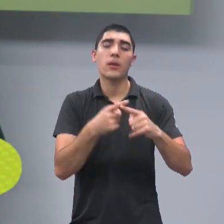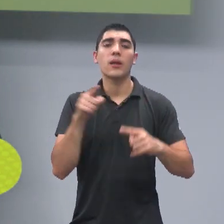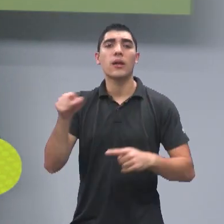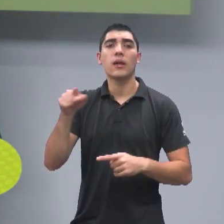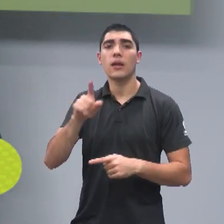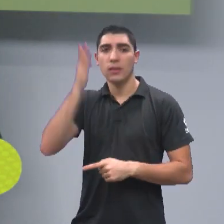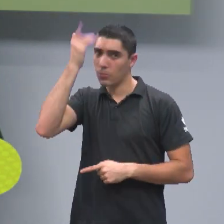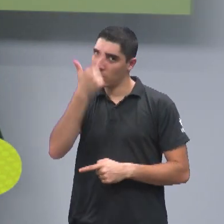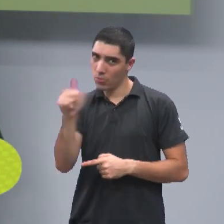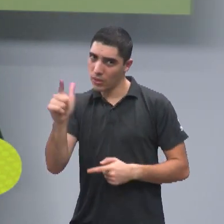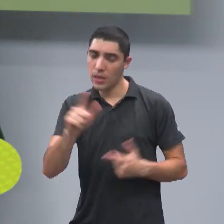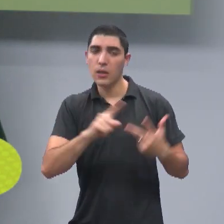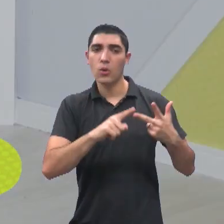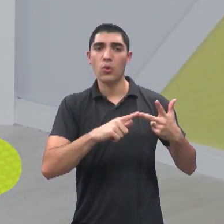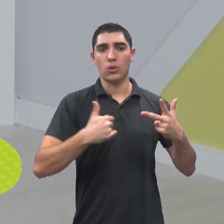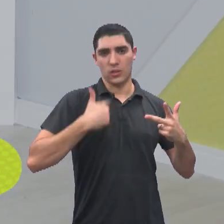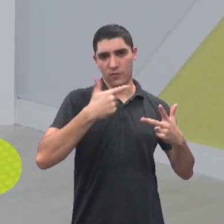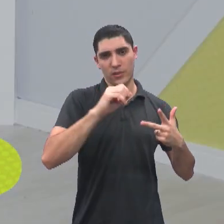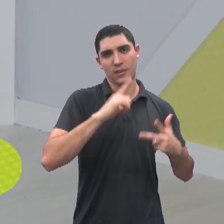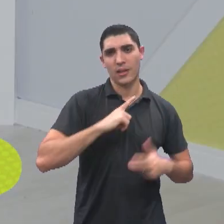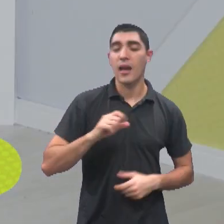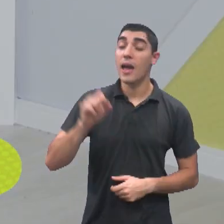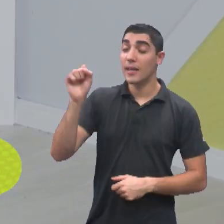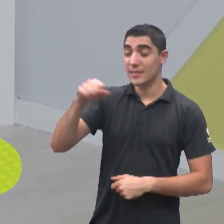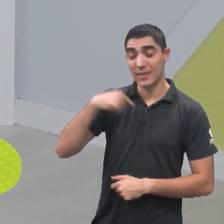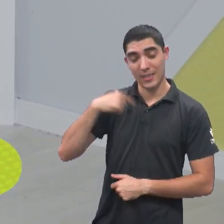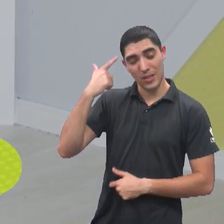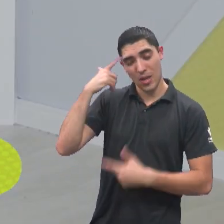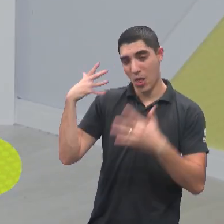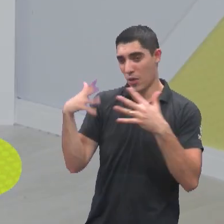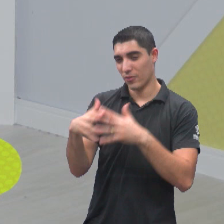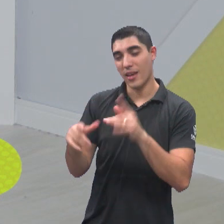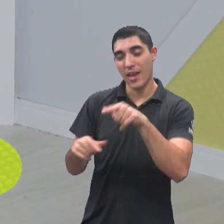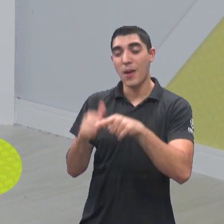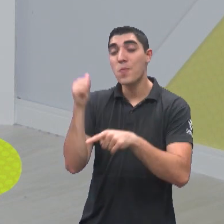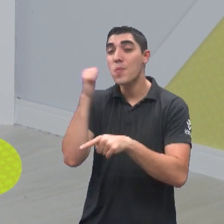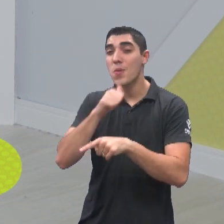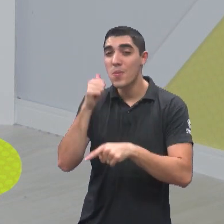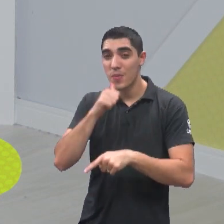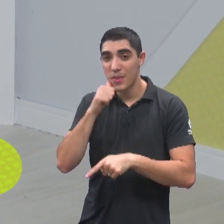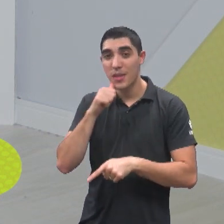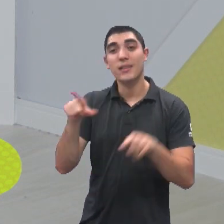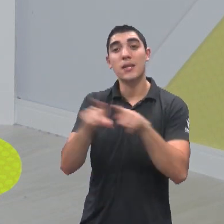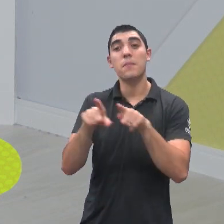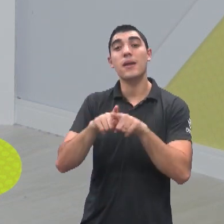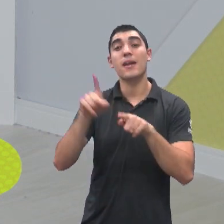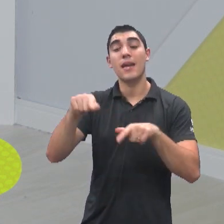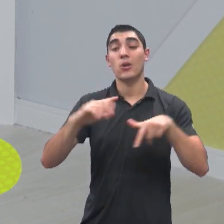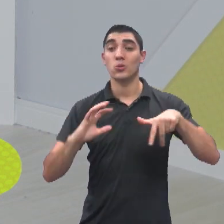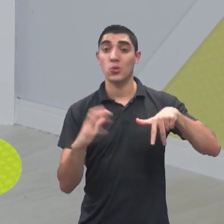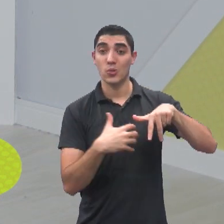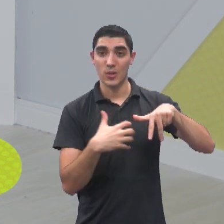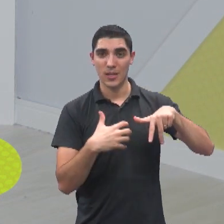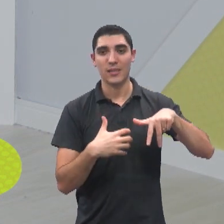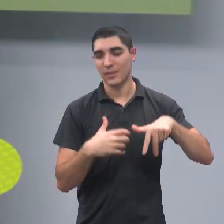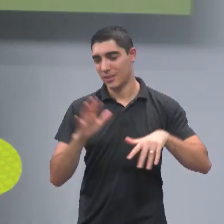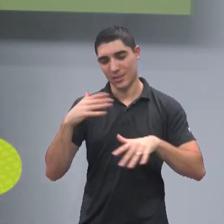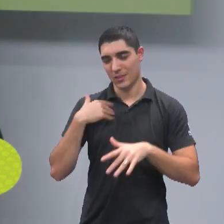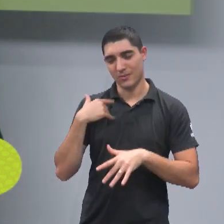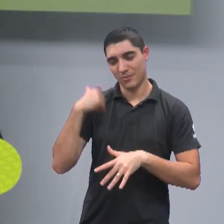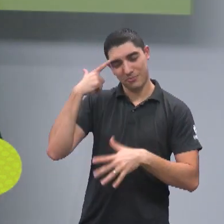tem. Eu confundi. É o feminino. É o feminino. E o Joseense, ele jogou com o Joseense no final de semana do sub-15, sub-17. Esquece que eu